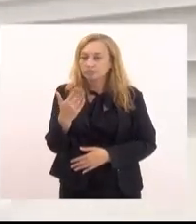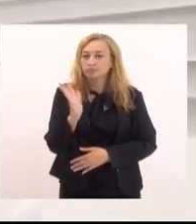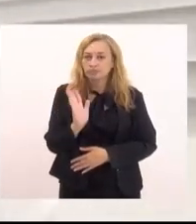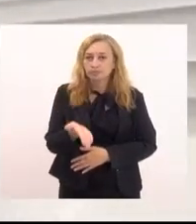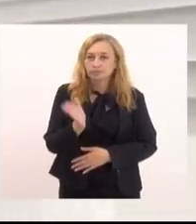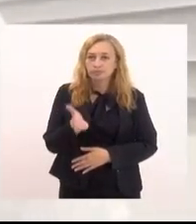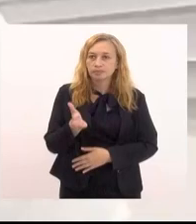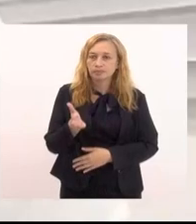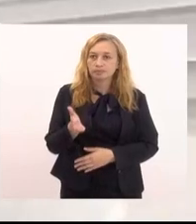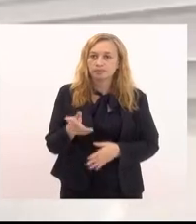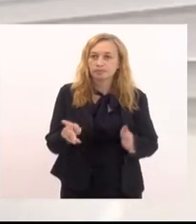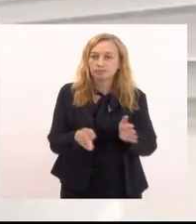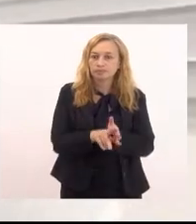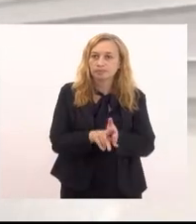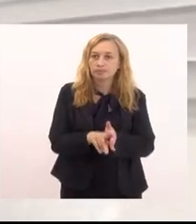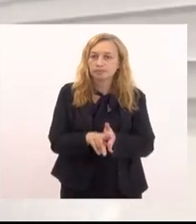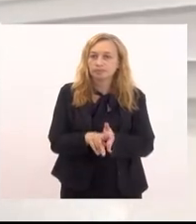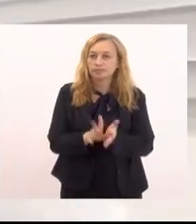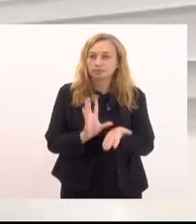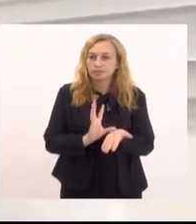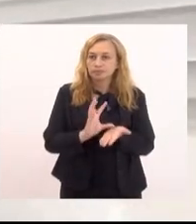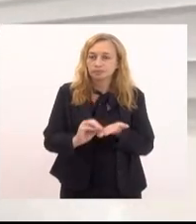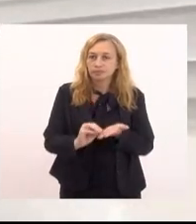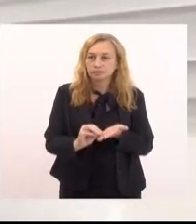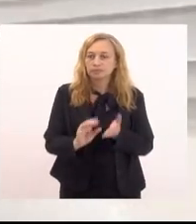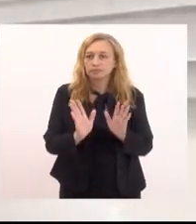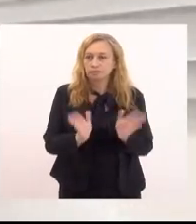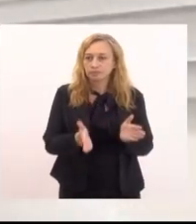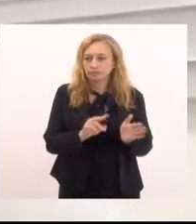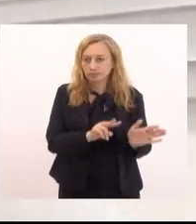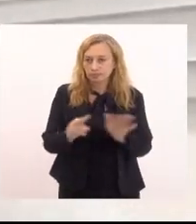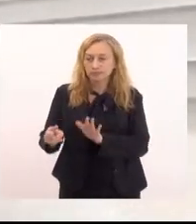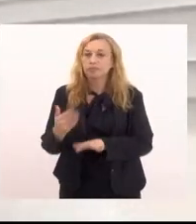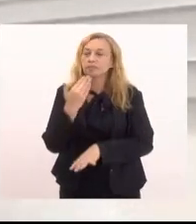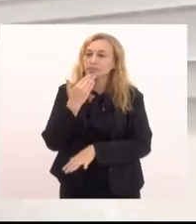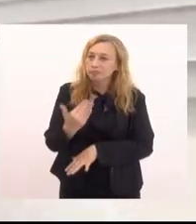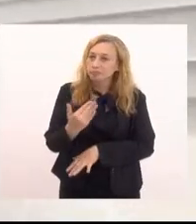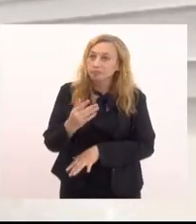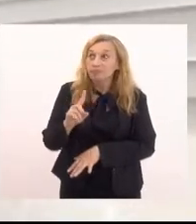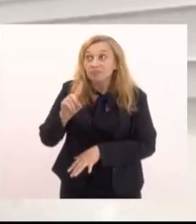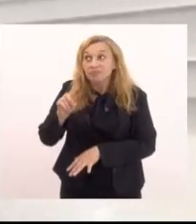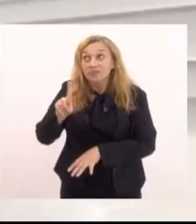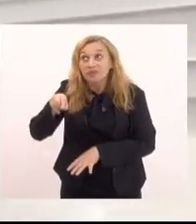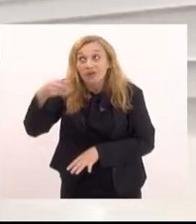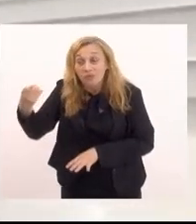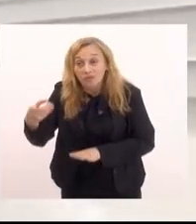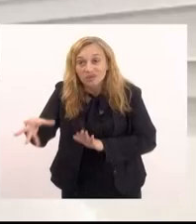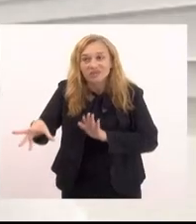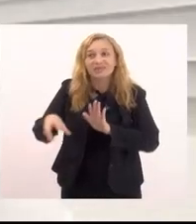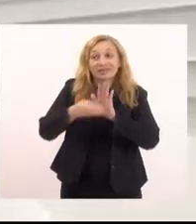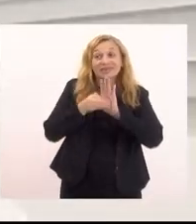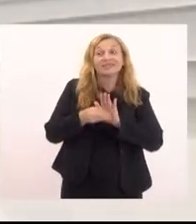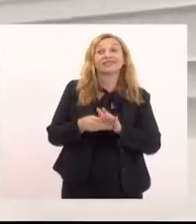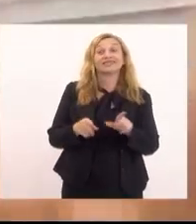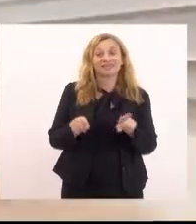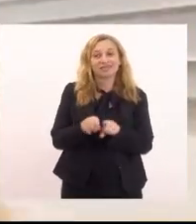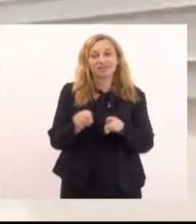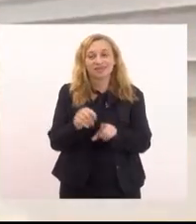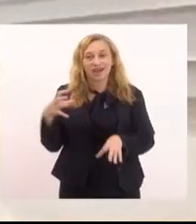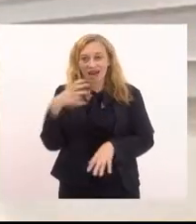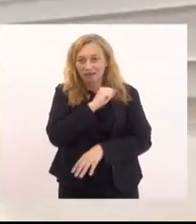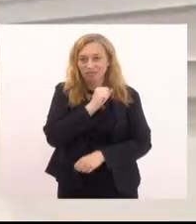ter trazido o projeto na pauta dessa semana, e já peço para incluir na semana que vem em caráter de